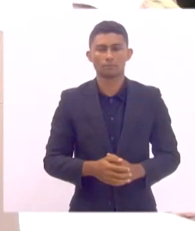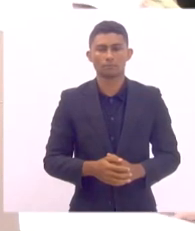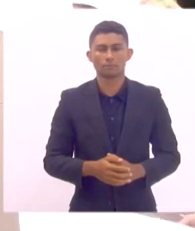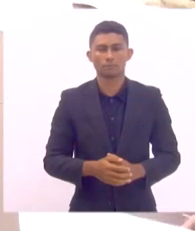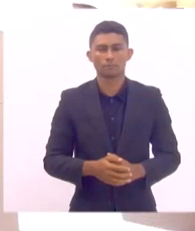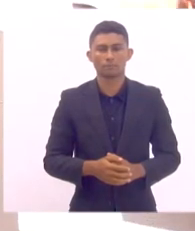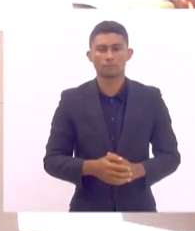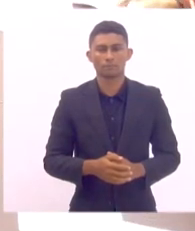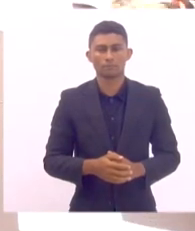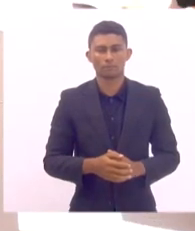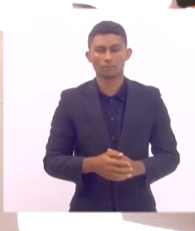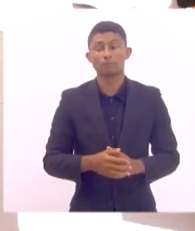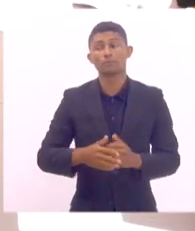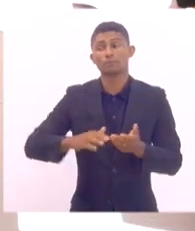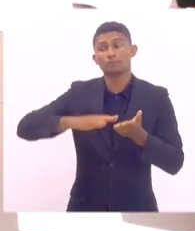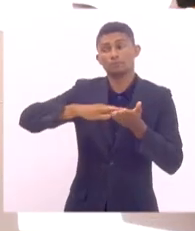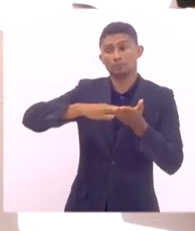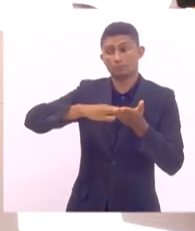Sai de pauta.